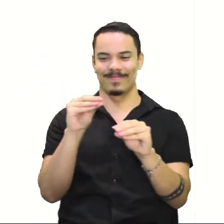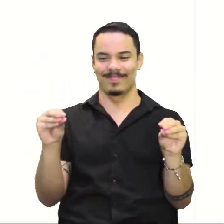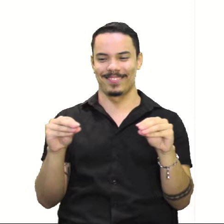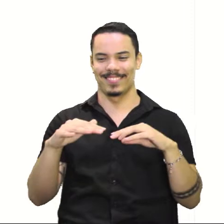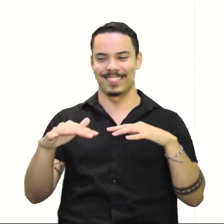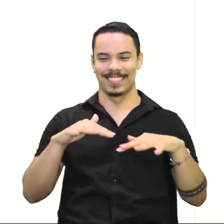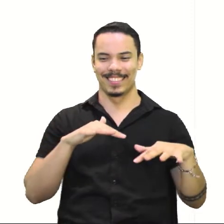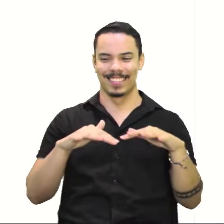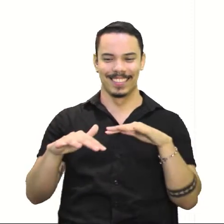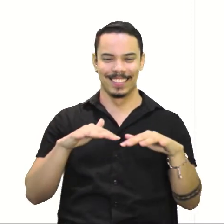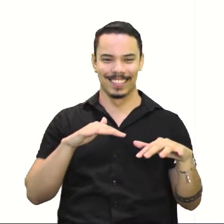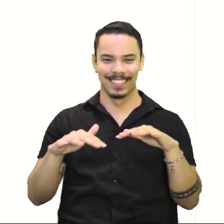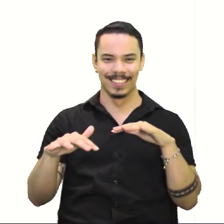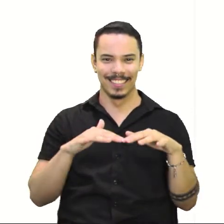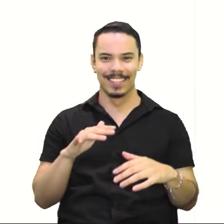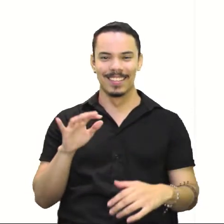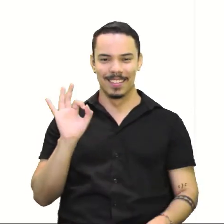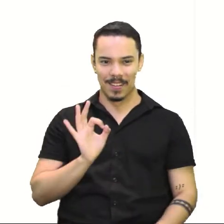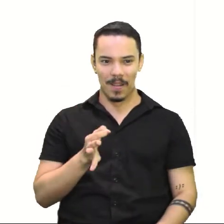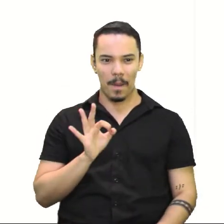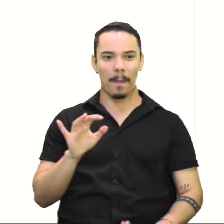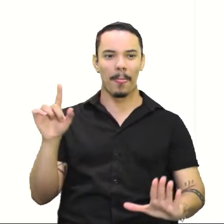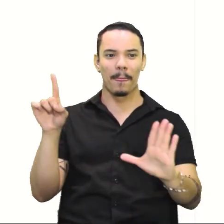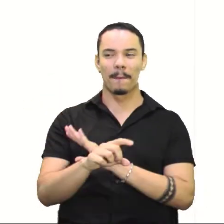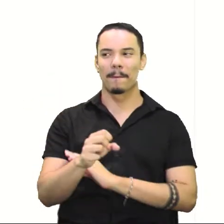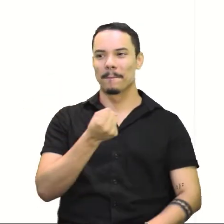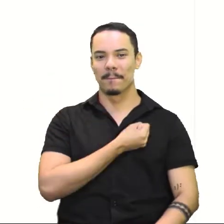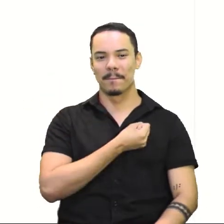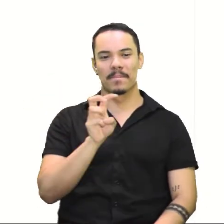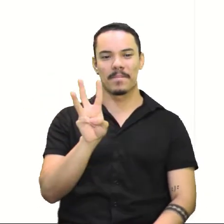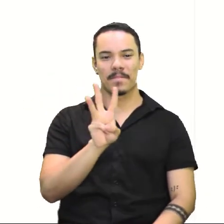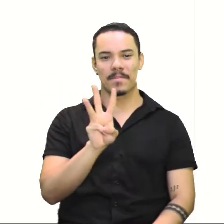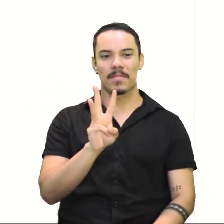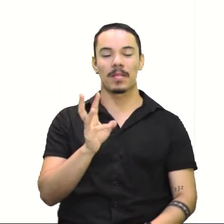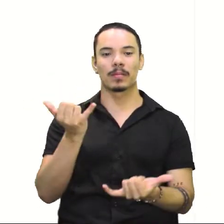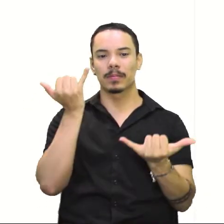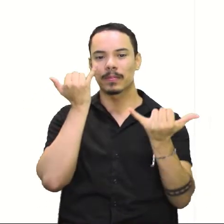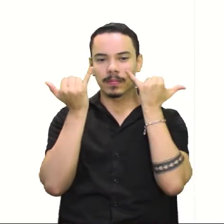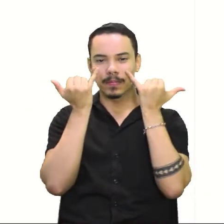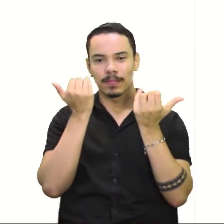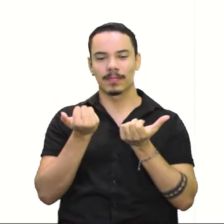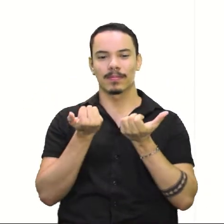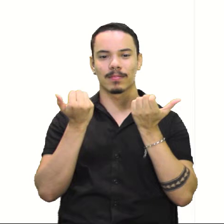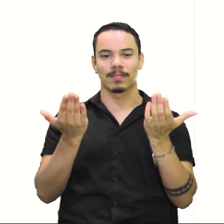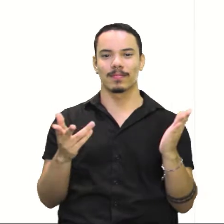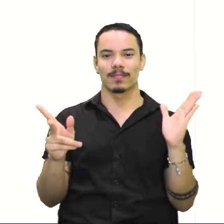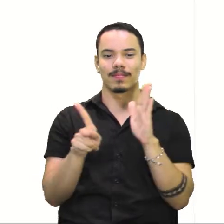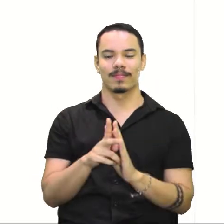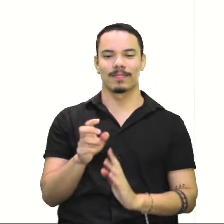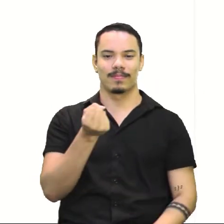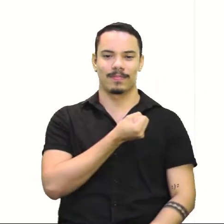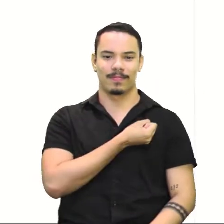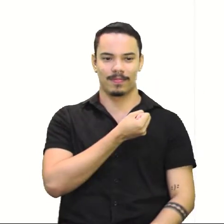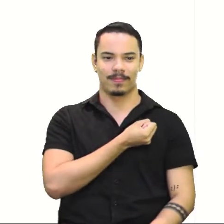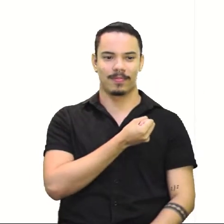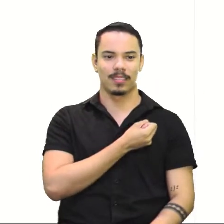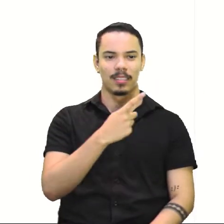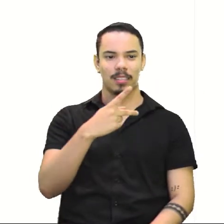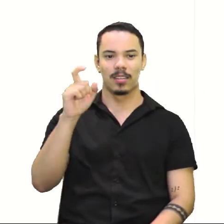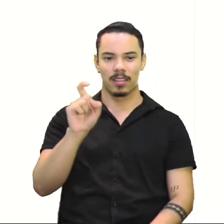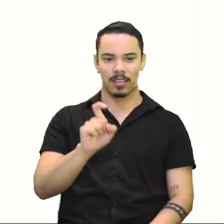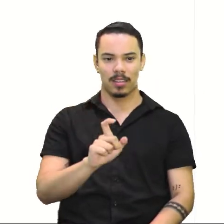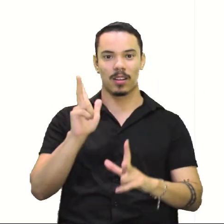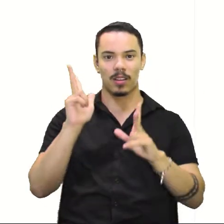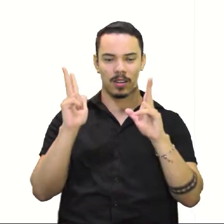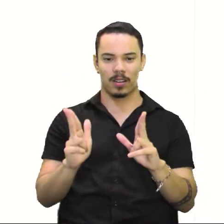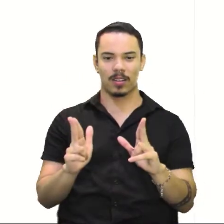3. Pergunta de número 3. Dados os polinômios abaixo, para que p de x seja